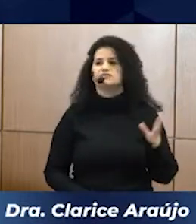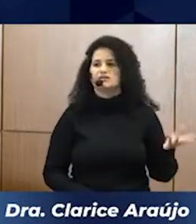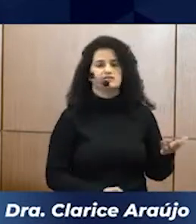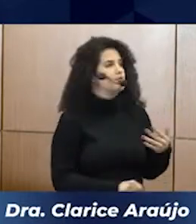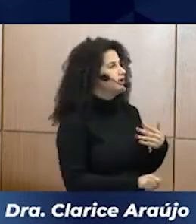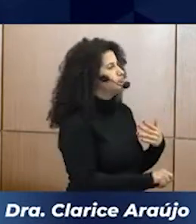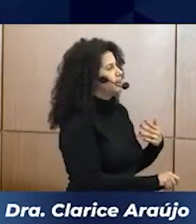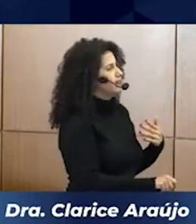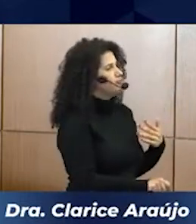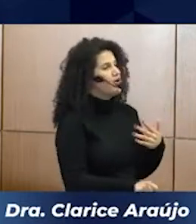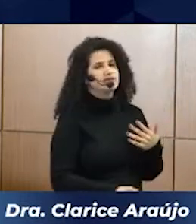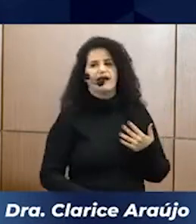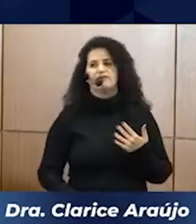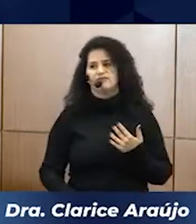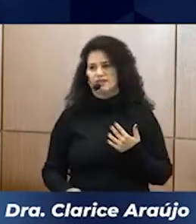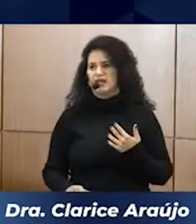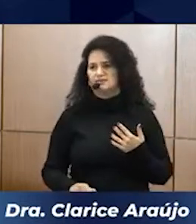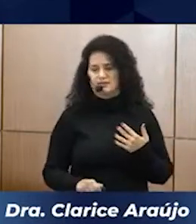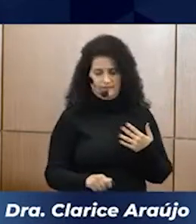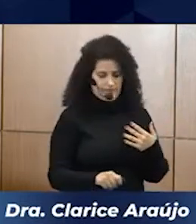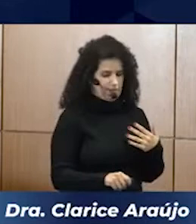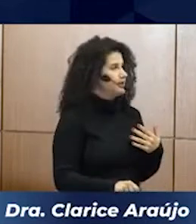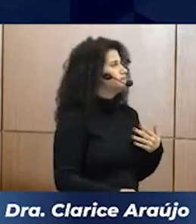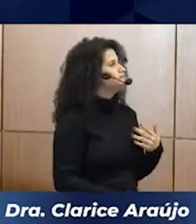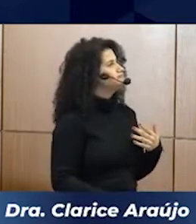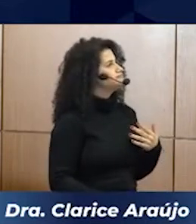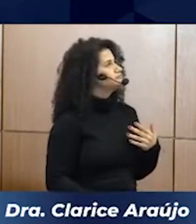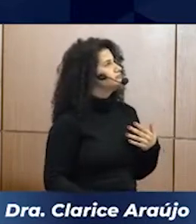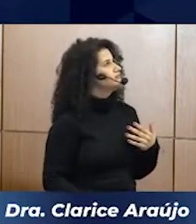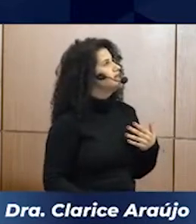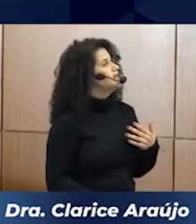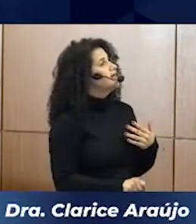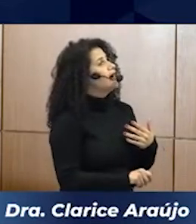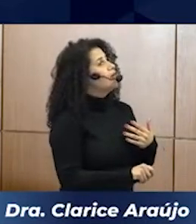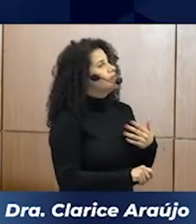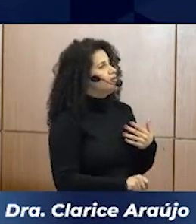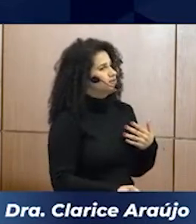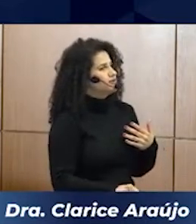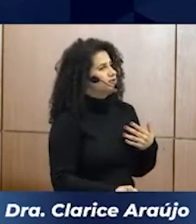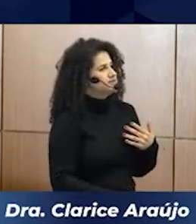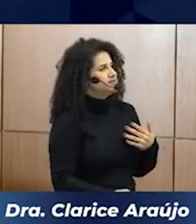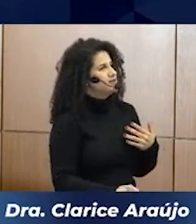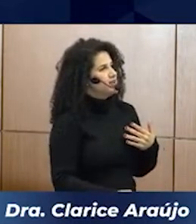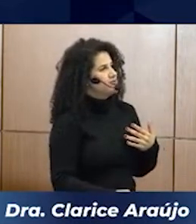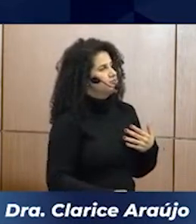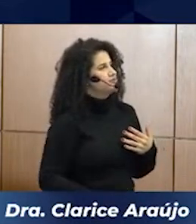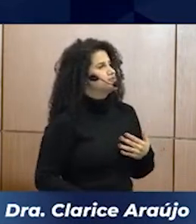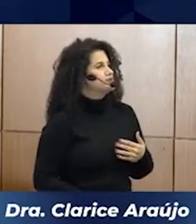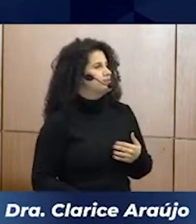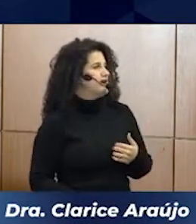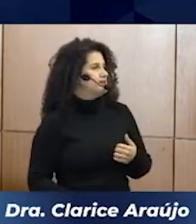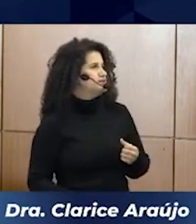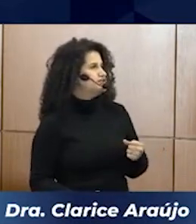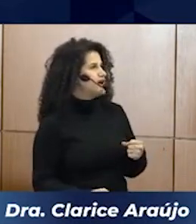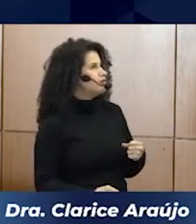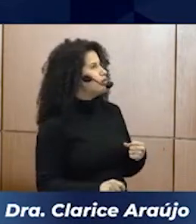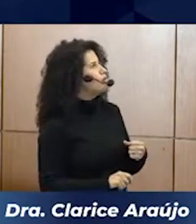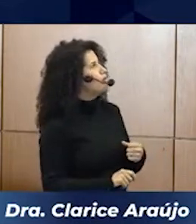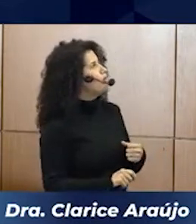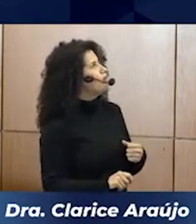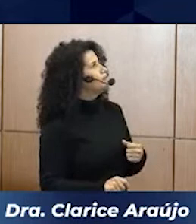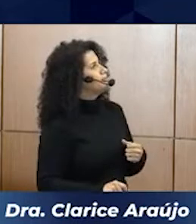Os artigos estão aí para reportar a evidência. Né? Uma outra coisa que também a professora Marisa